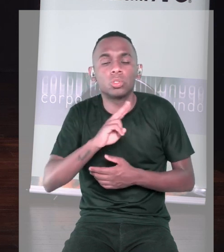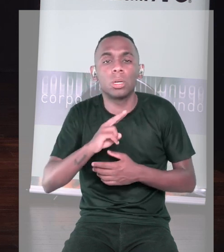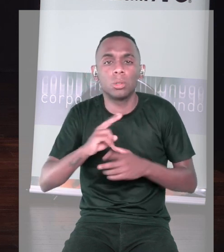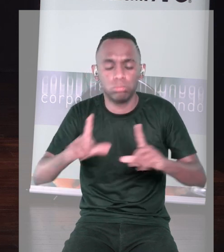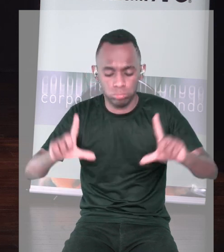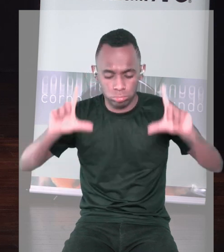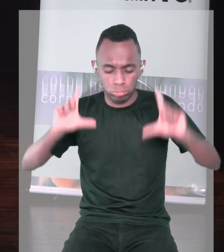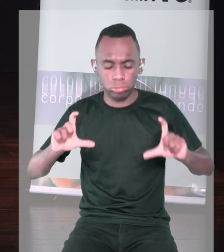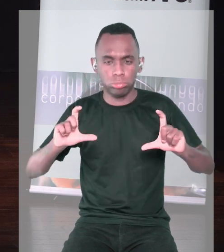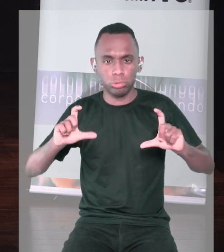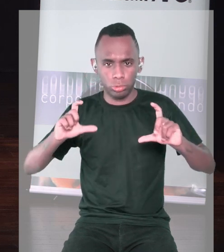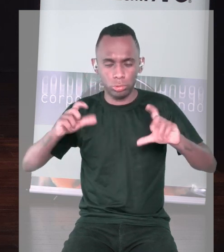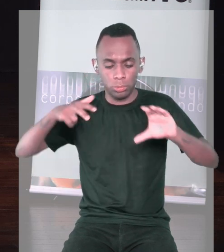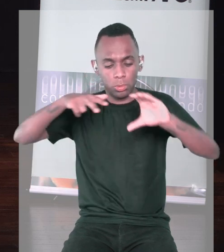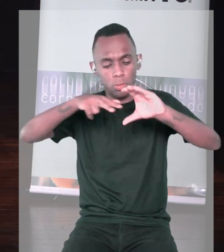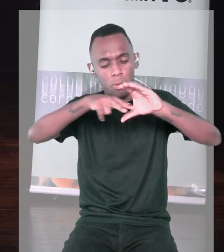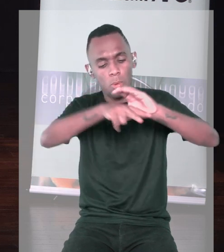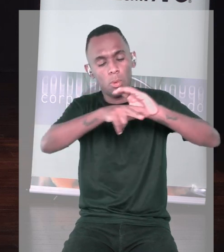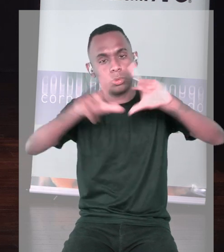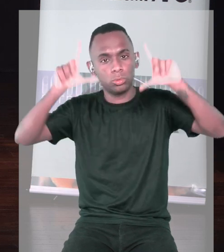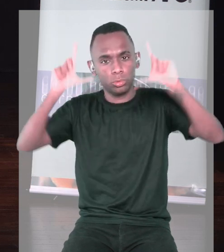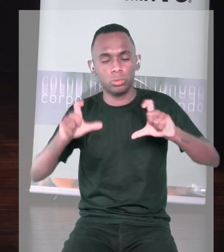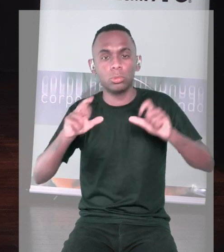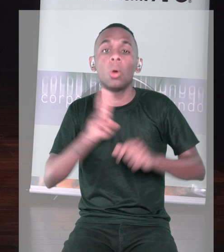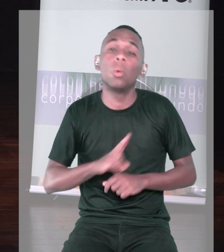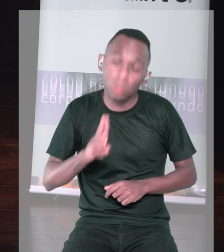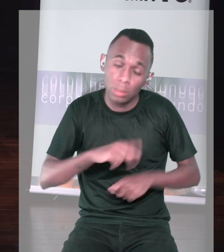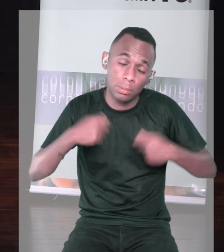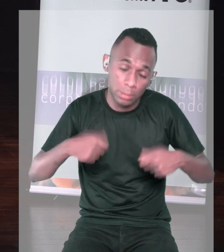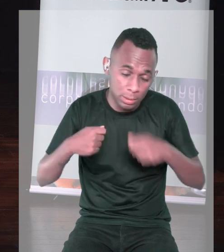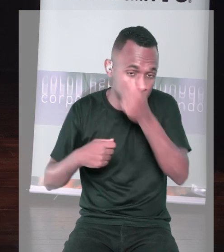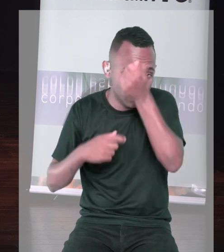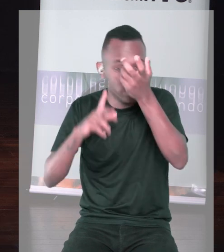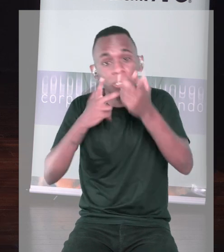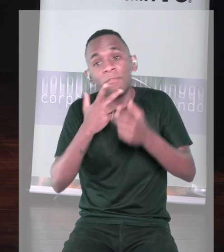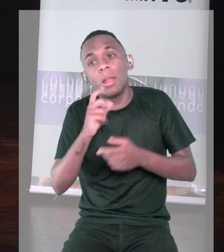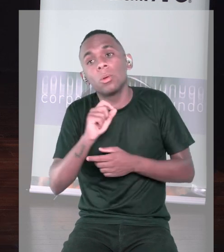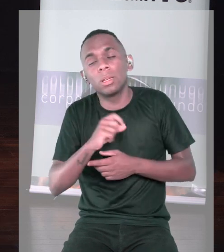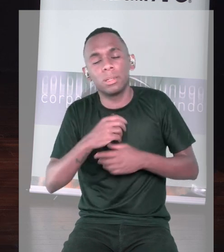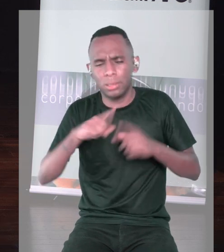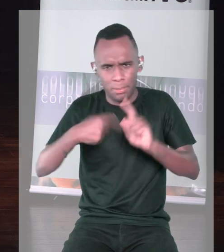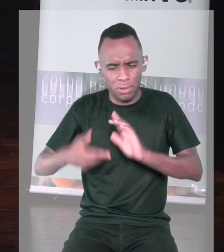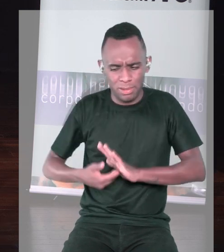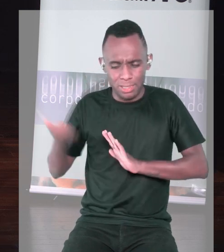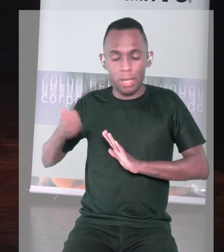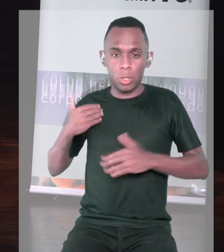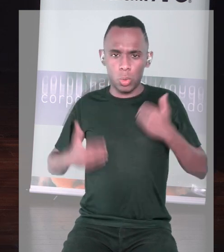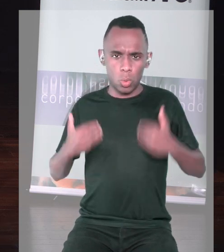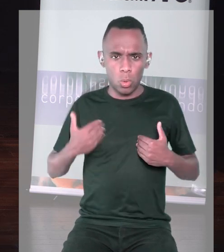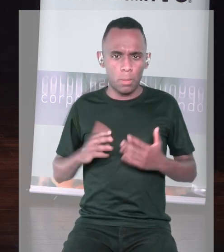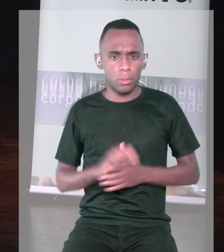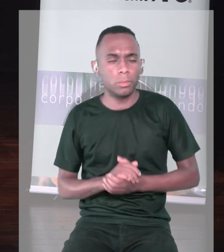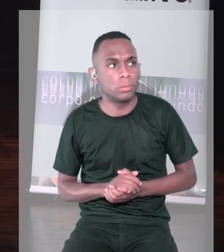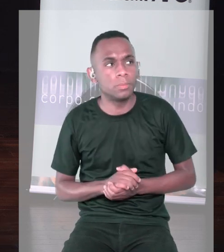deve ter usado, né? Quando vai fazer radiografia, entrar naqueles tubos, aí põe às vezes esse negócio, um contraste, que dizem que vai sair rapidinho do